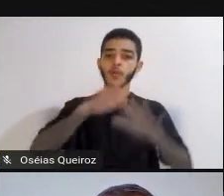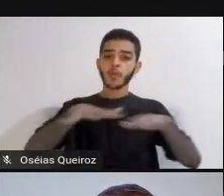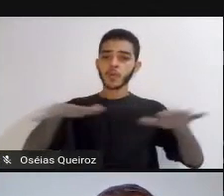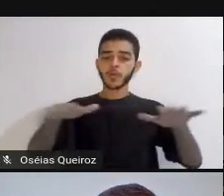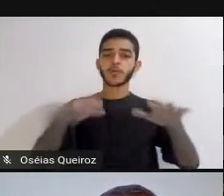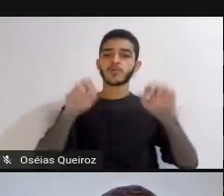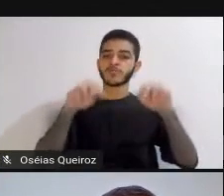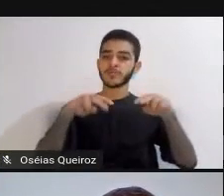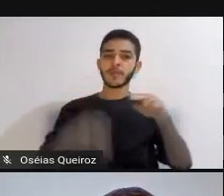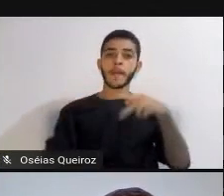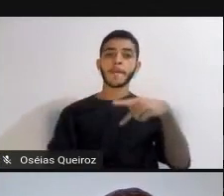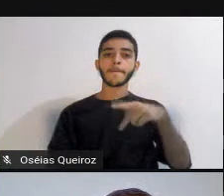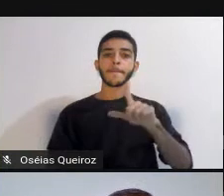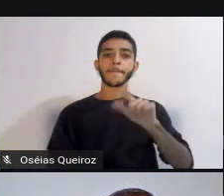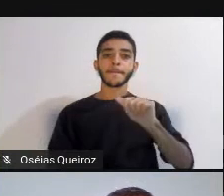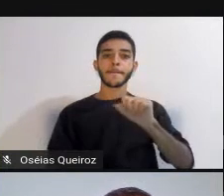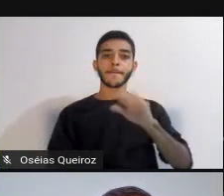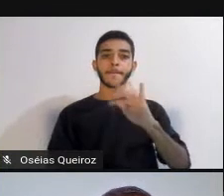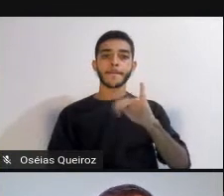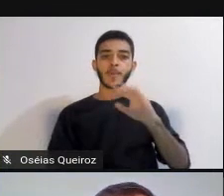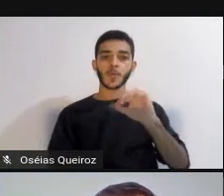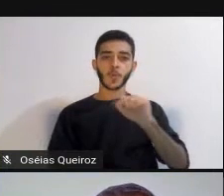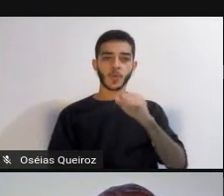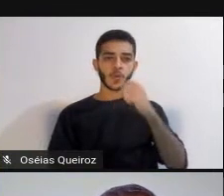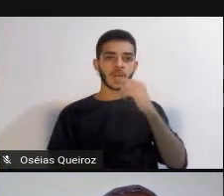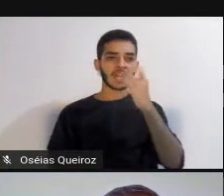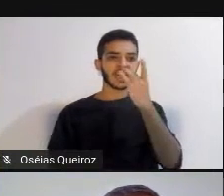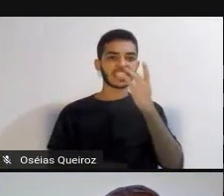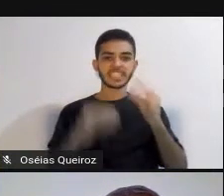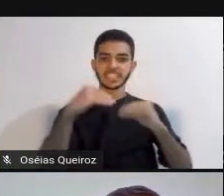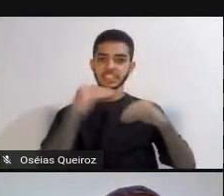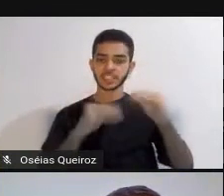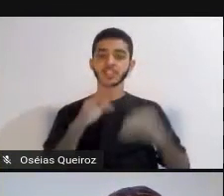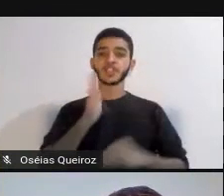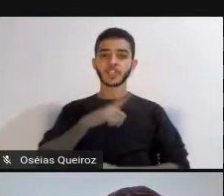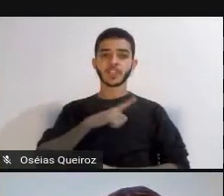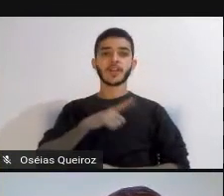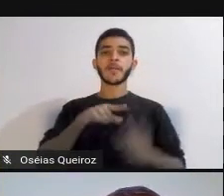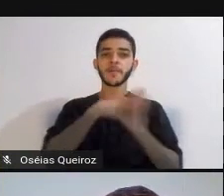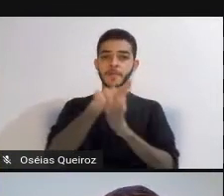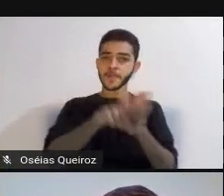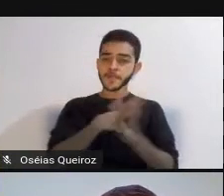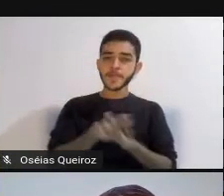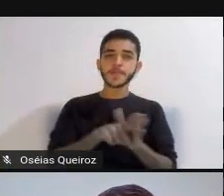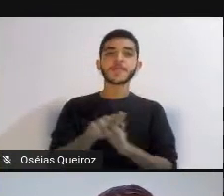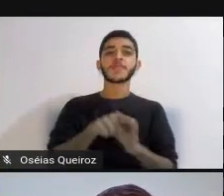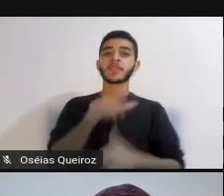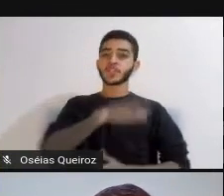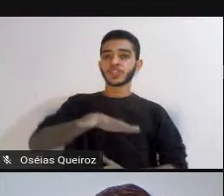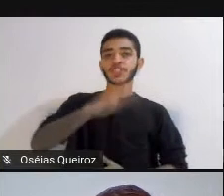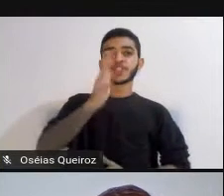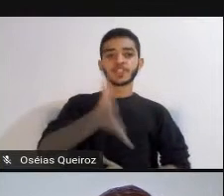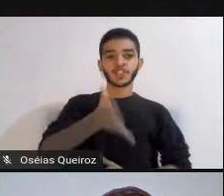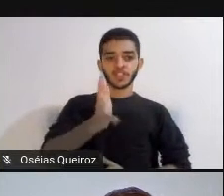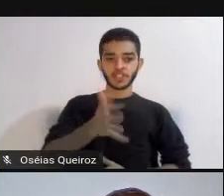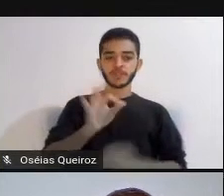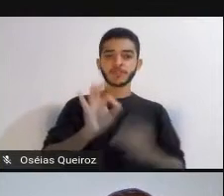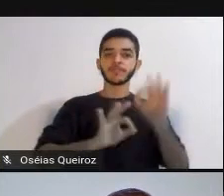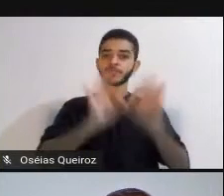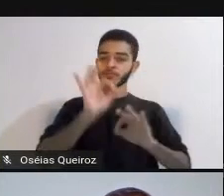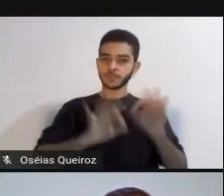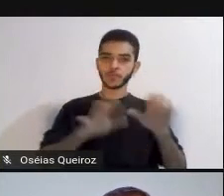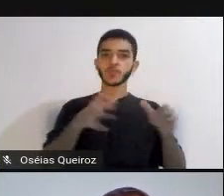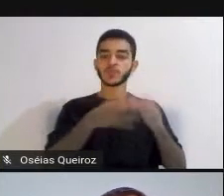de microplástico nos estuários maranhenses, porque já estamos com alguns projetos de pesquisa sendo desenvolvidos nos nossos estuários,